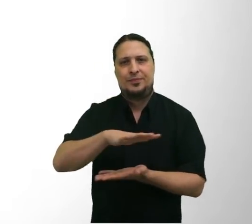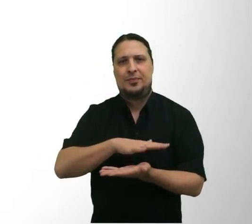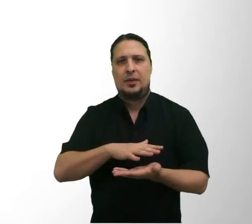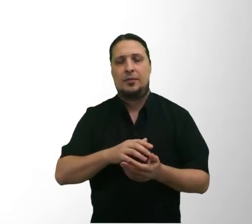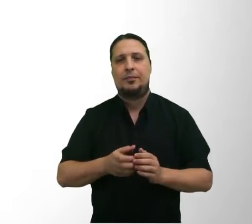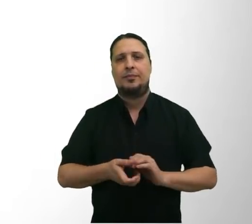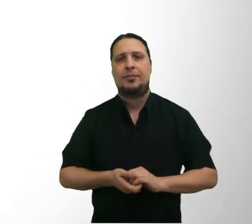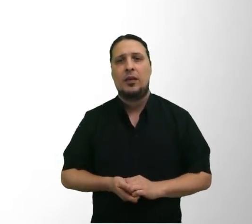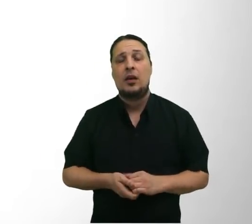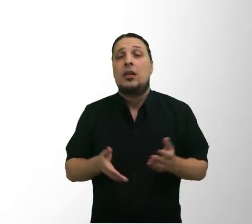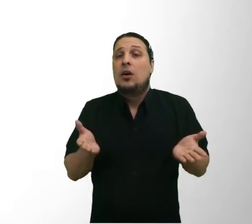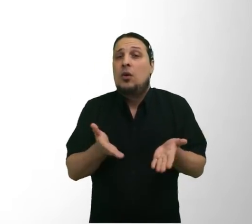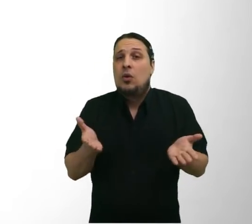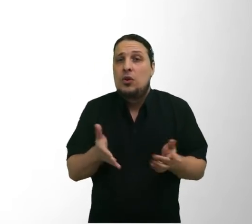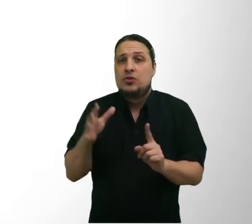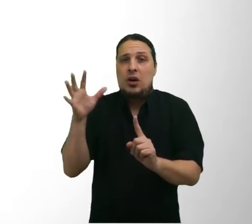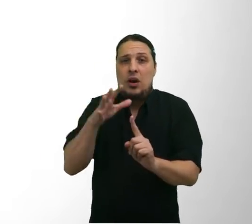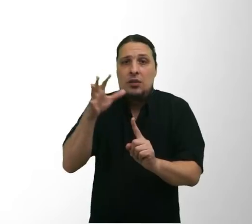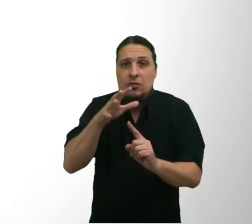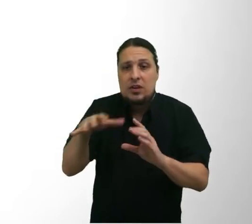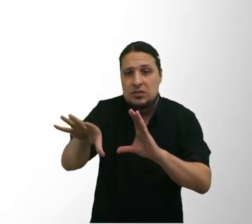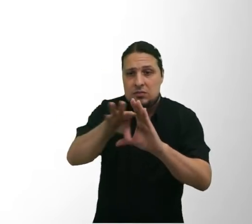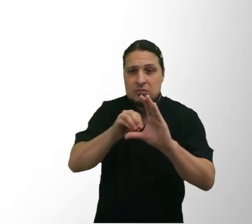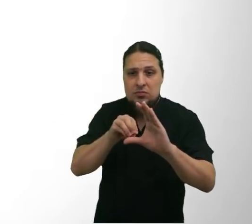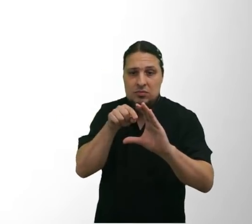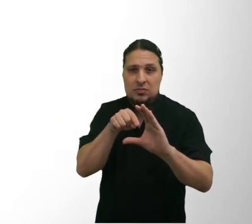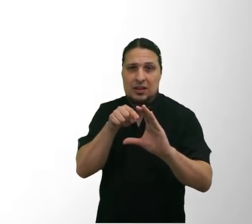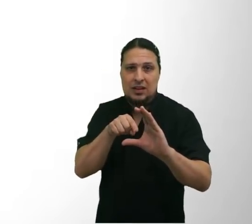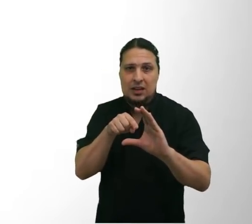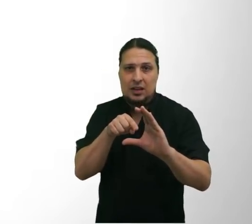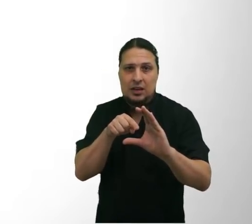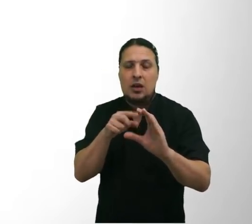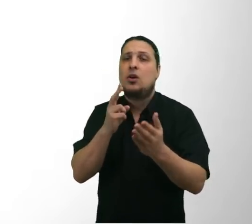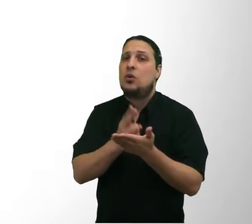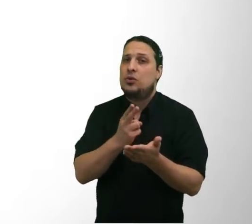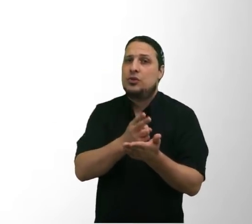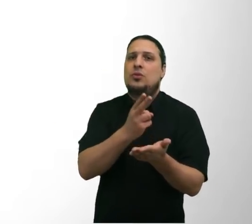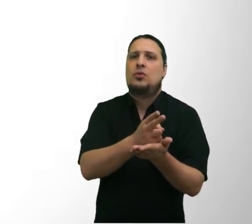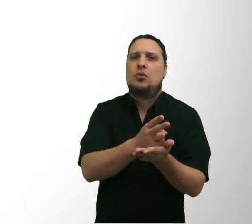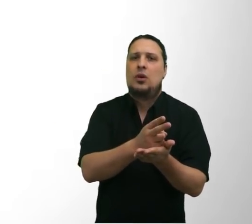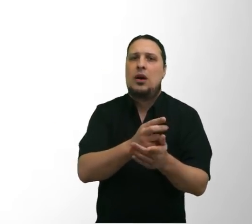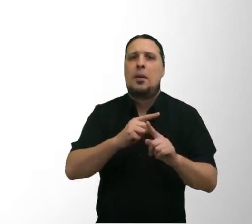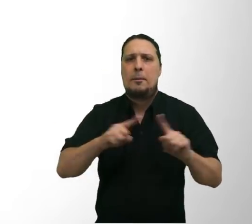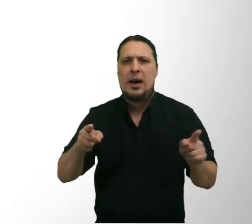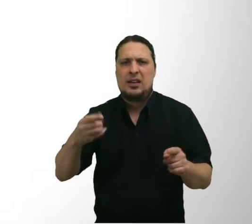Curtiu esse Simplifísica? Você pode assistir mais no canal da URGS TV no YouTube. É só